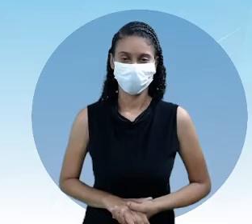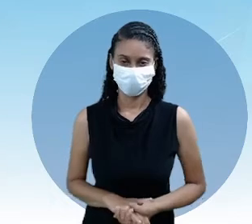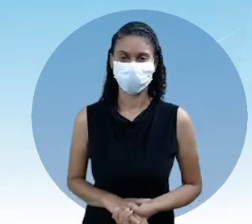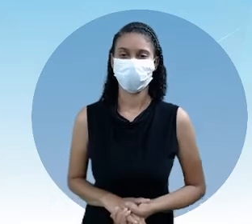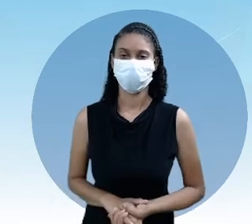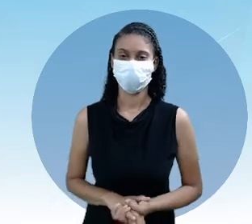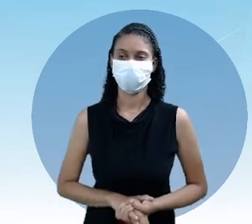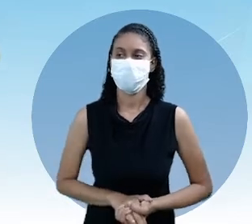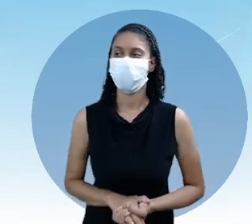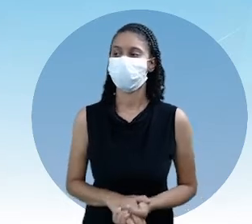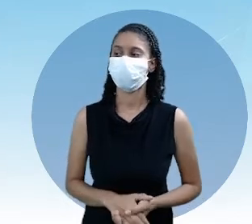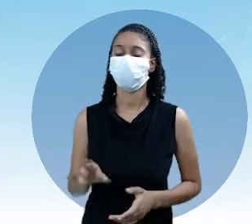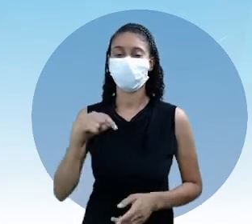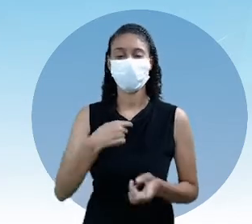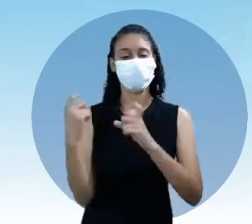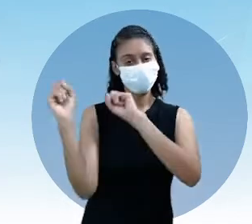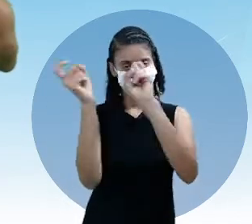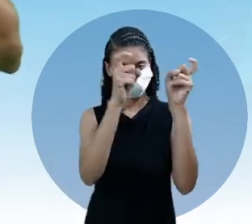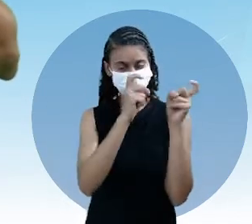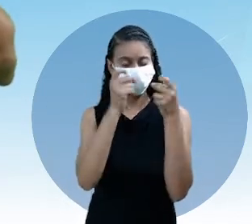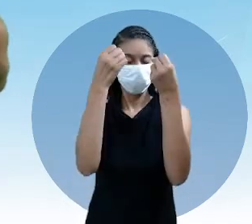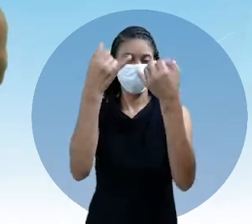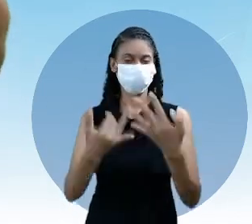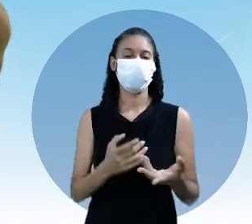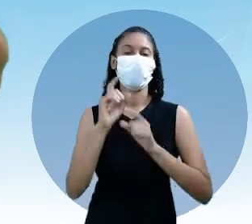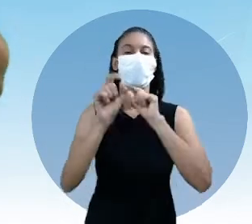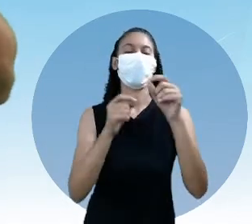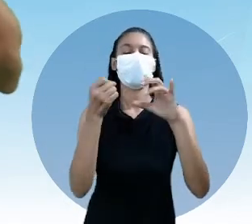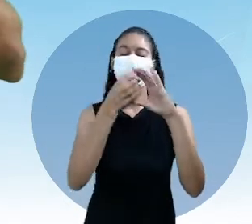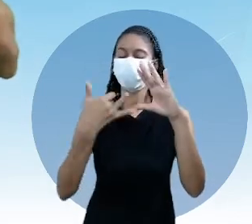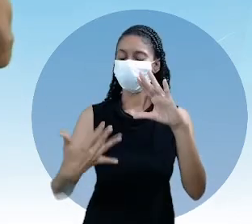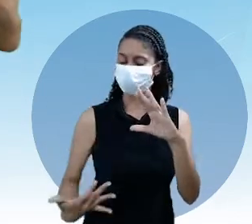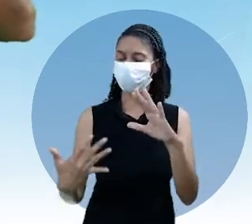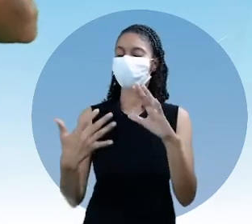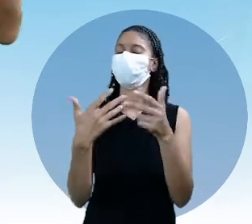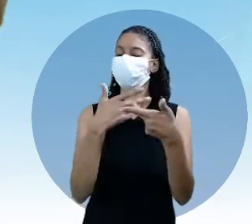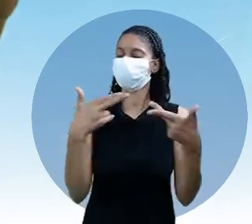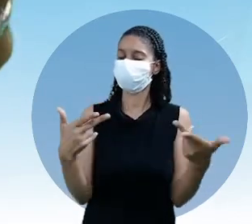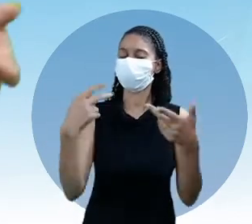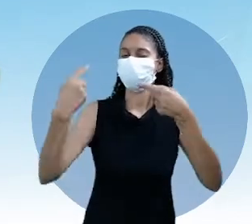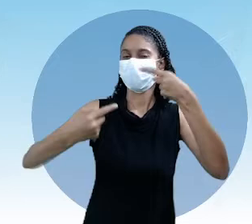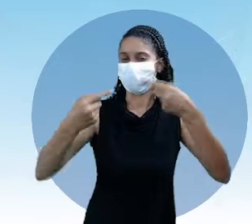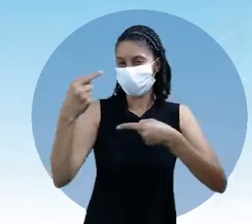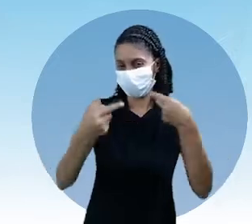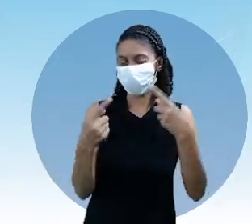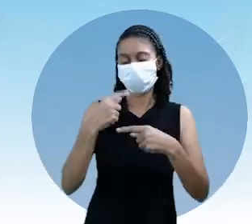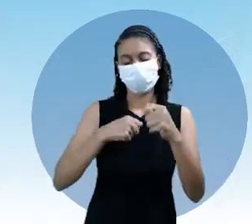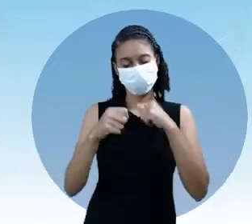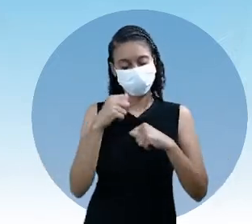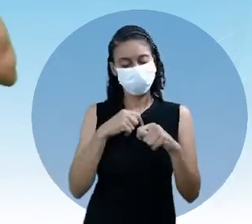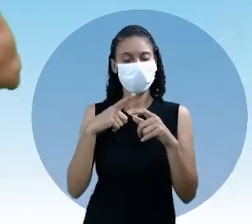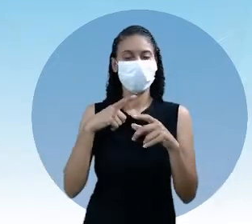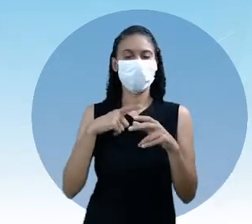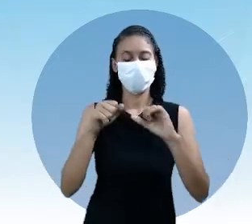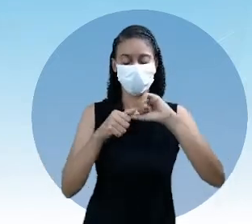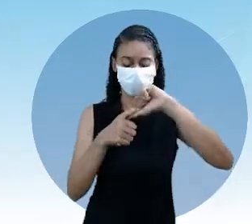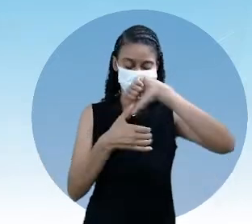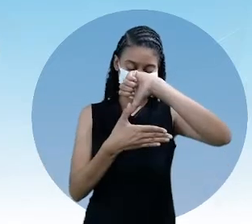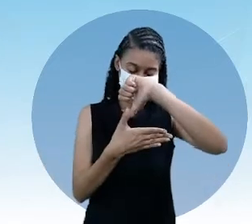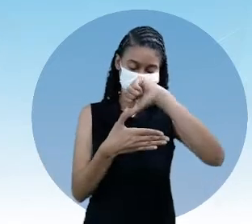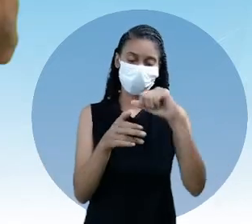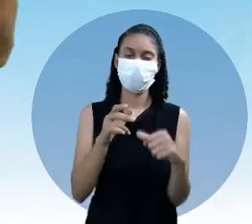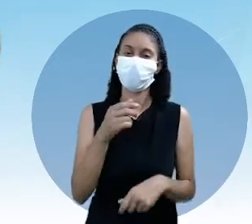Para a gente debater a respeito desses aspectos, dessas políticas econômicas para a América